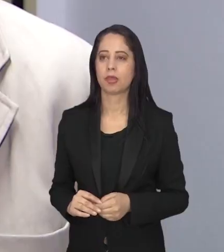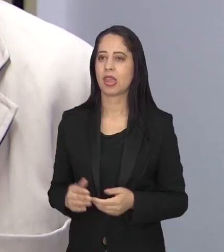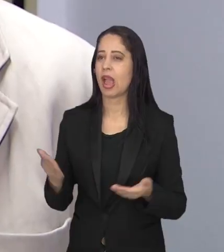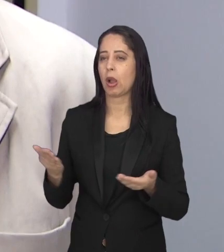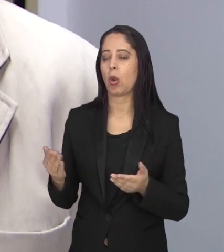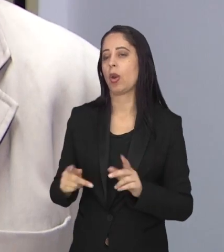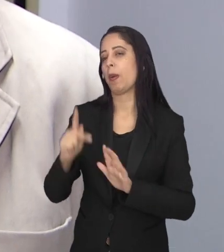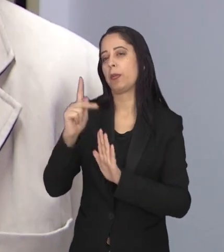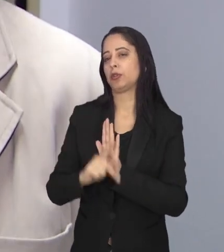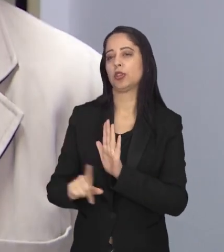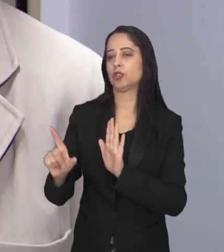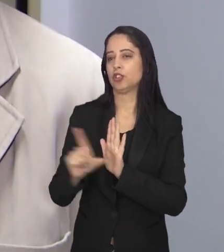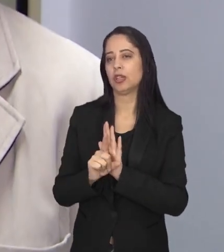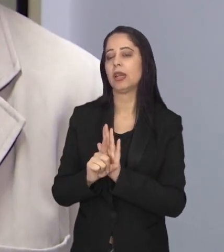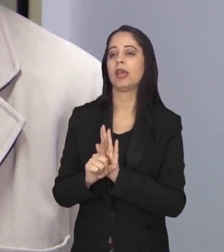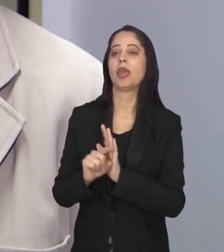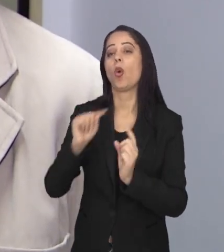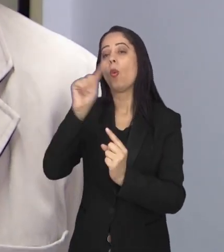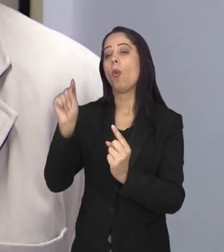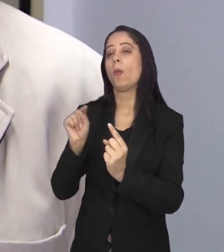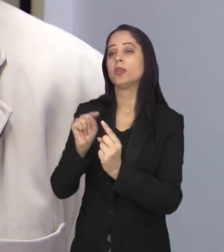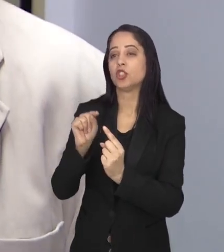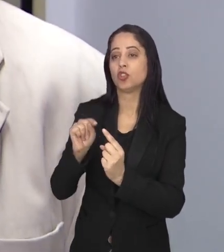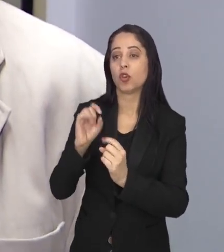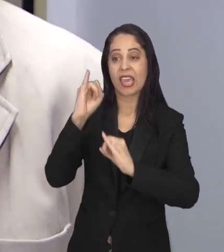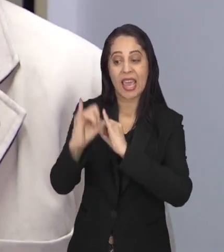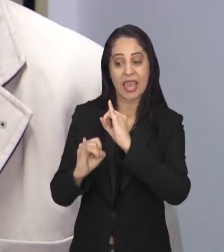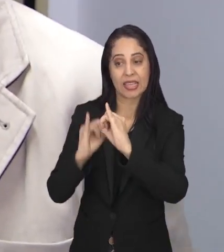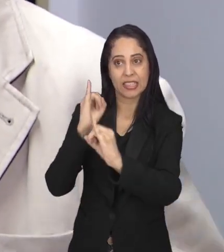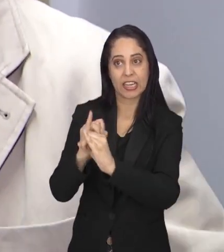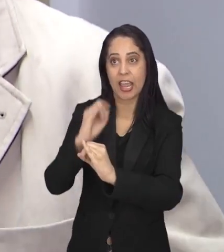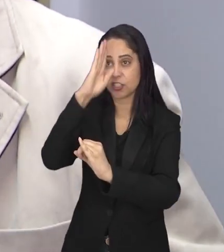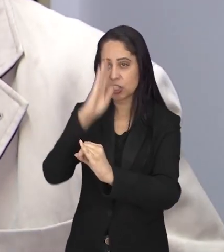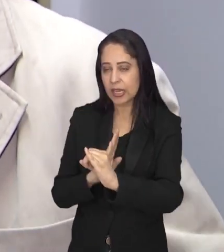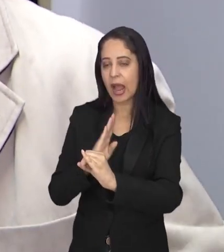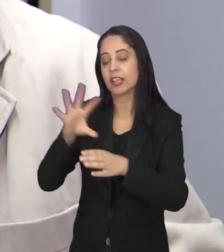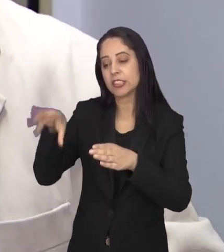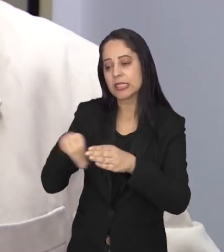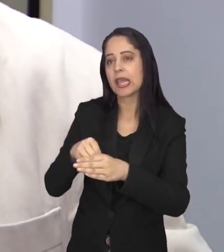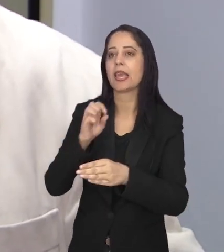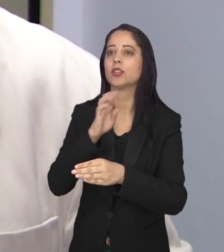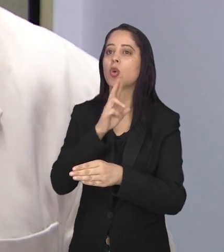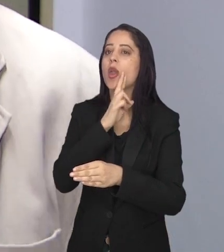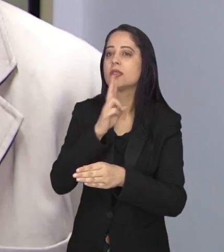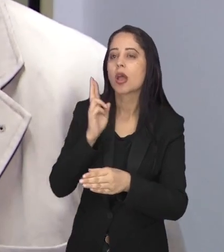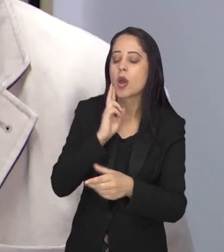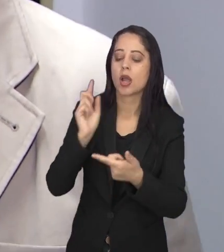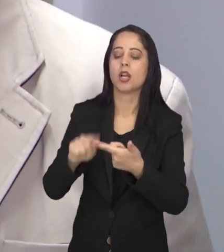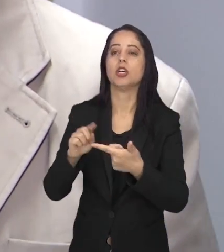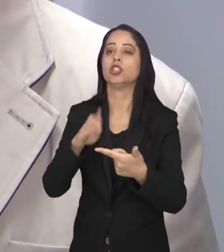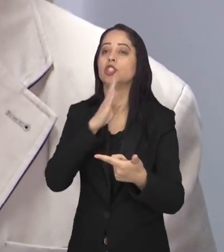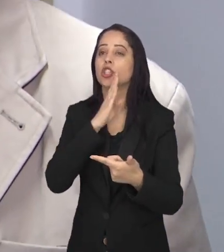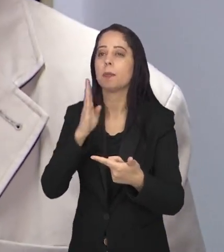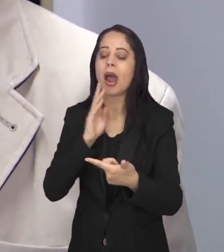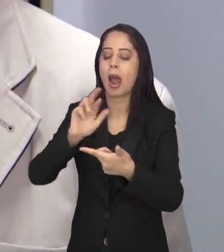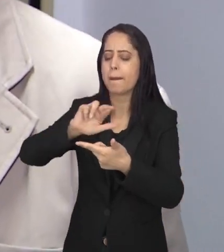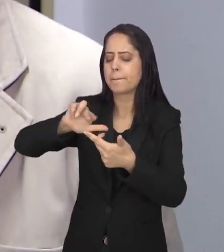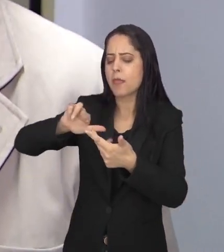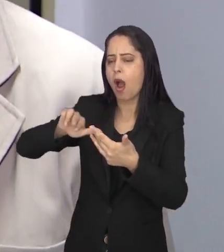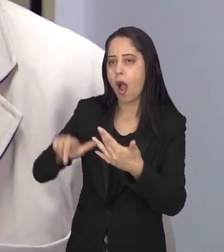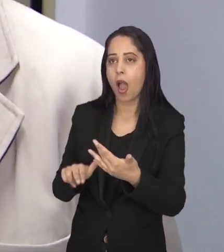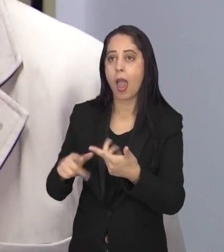mais maduros, que ainda preferem o físico. Pensando na popularização do cardápio digital, o vereador Fernando